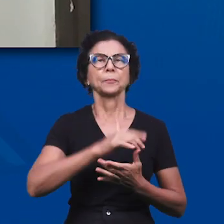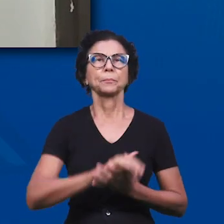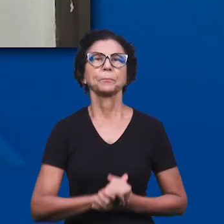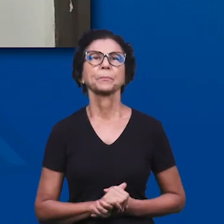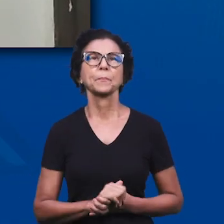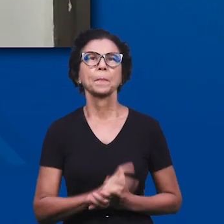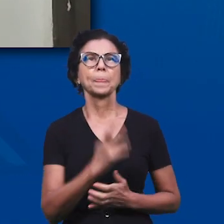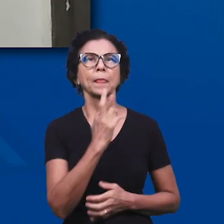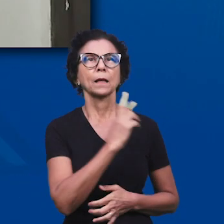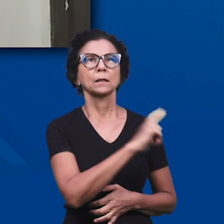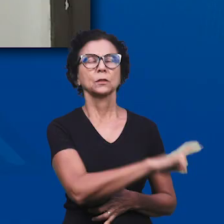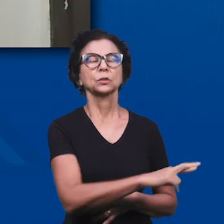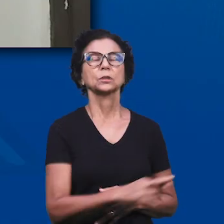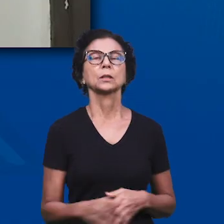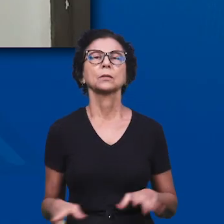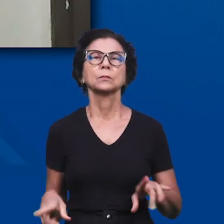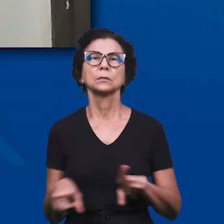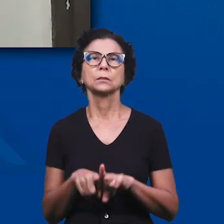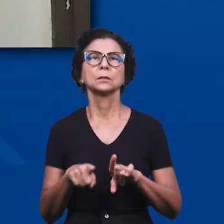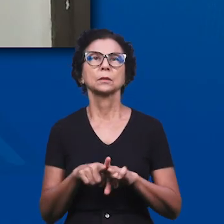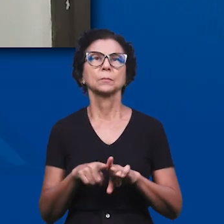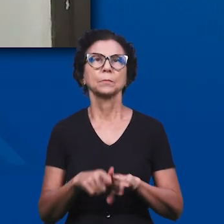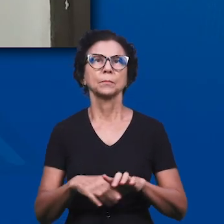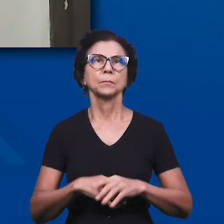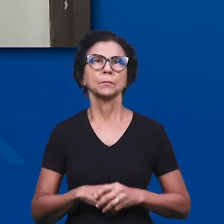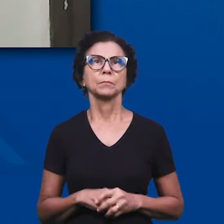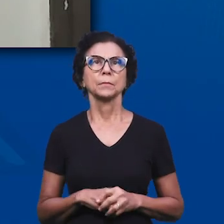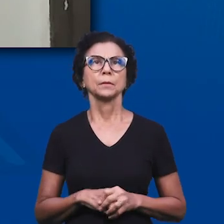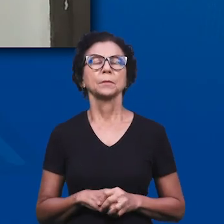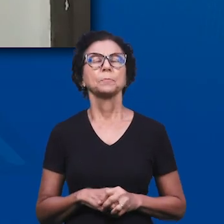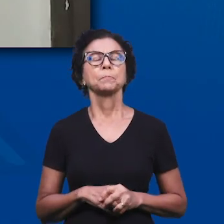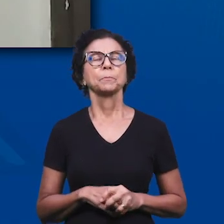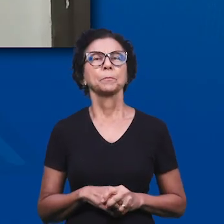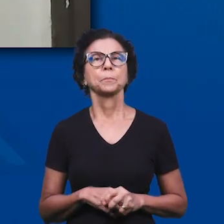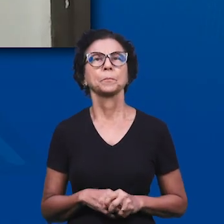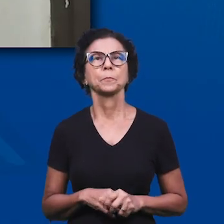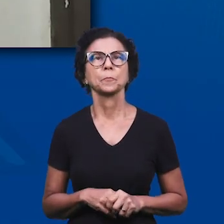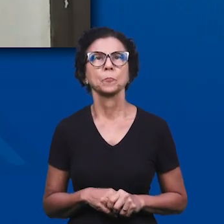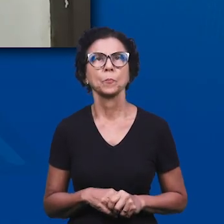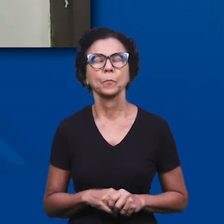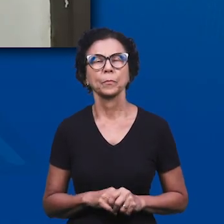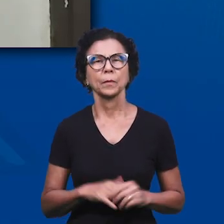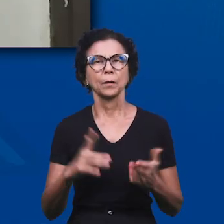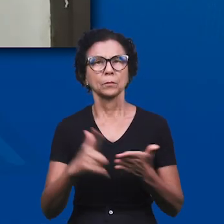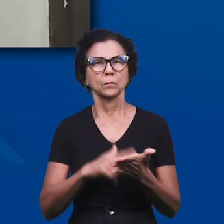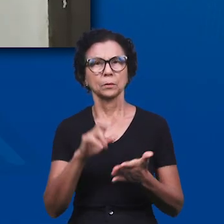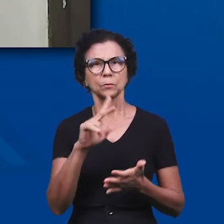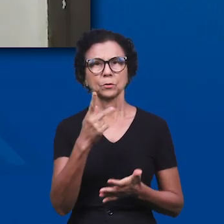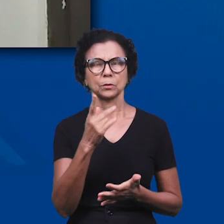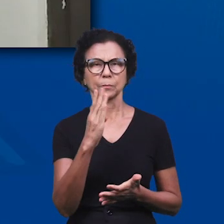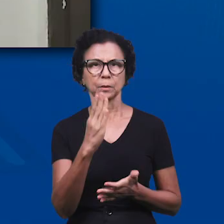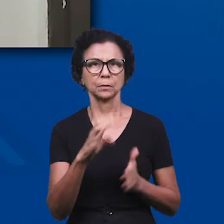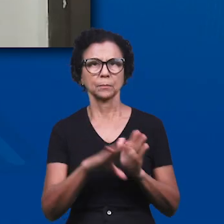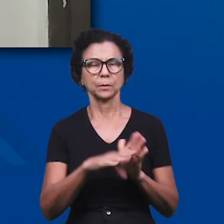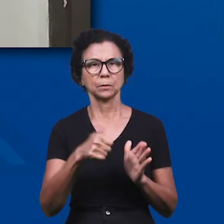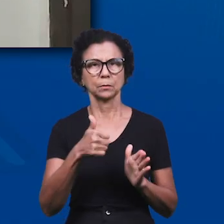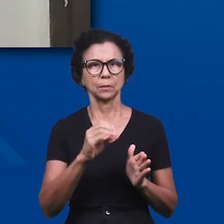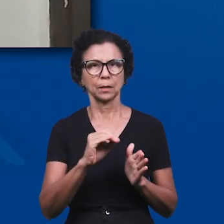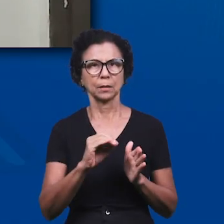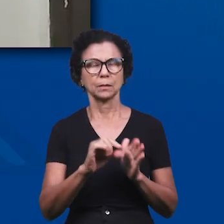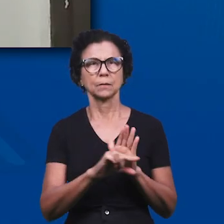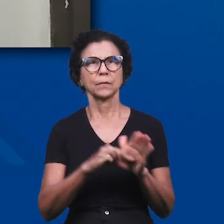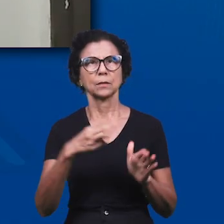Mas eu queria fazer uma referência também lá em Hebreus capítulo 10, verso 38, que diz: o justo viverá da